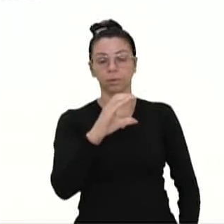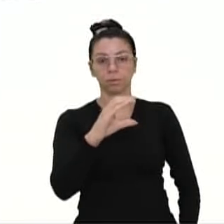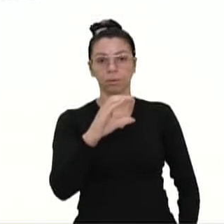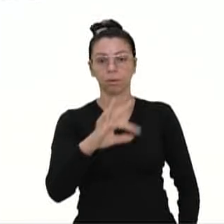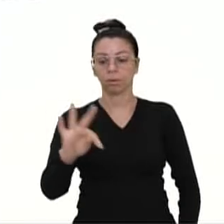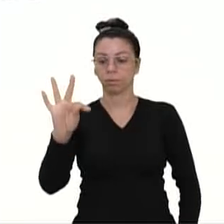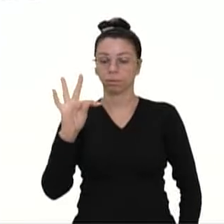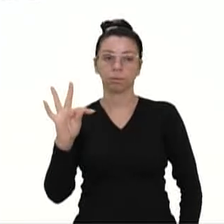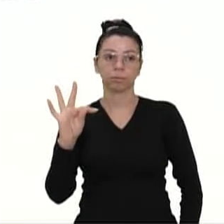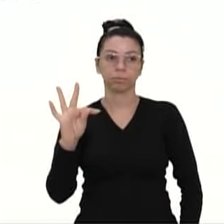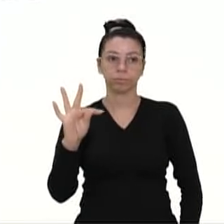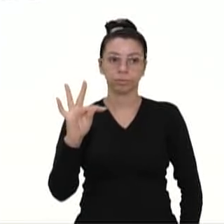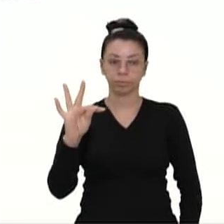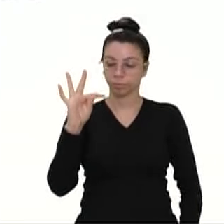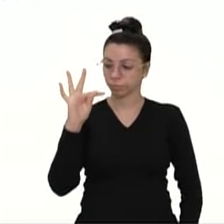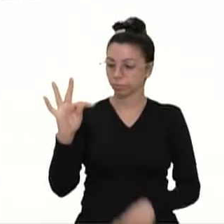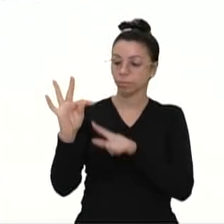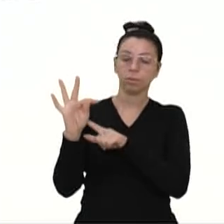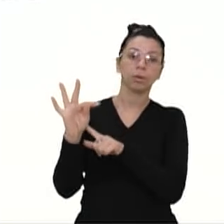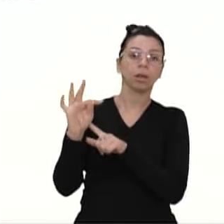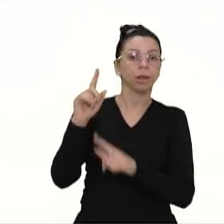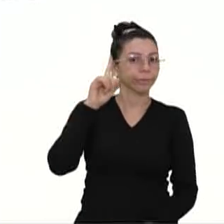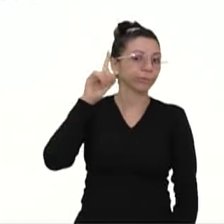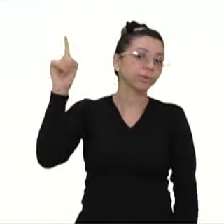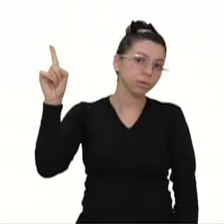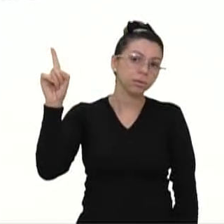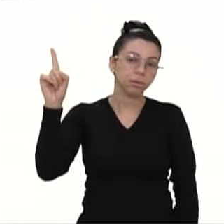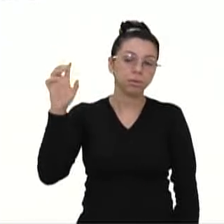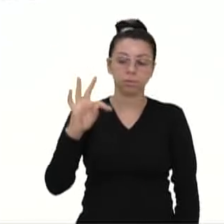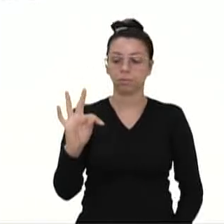T, esse T aqui está em dias no caso,